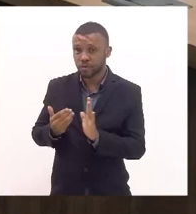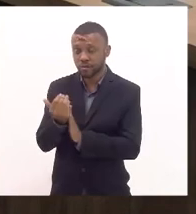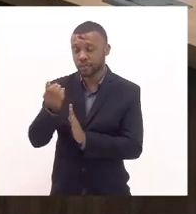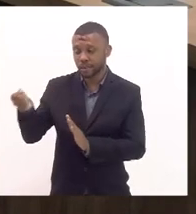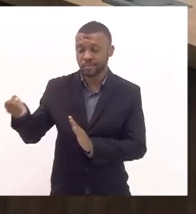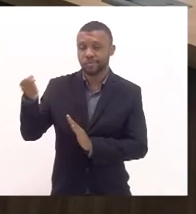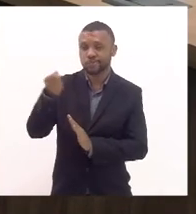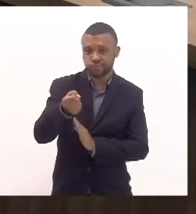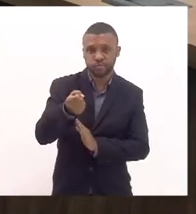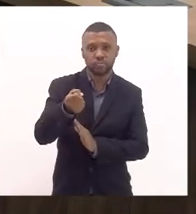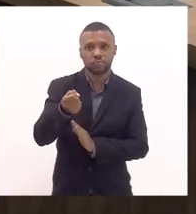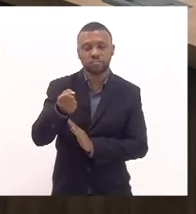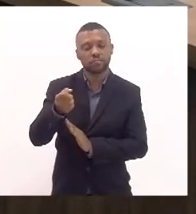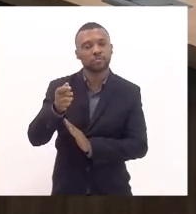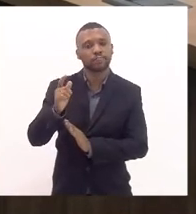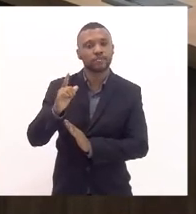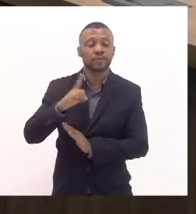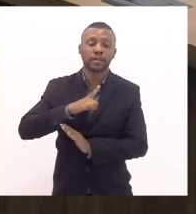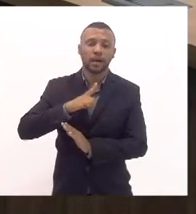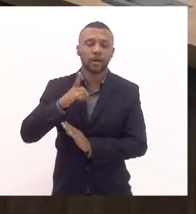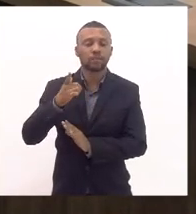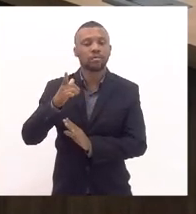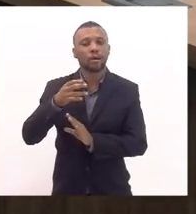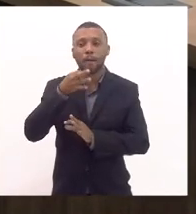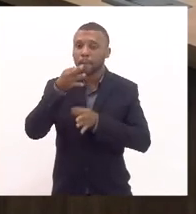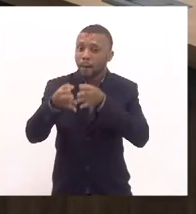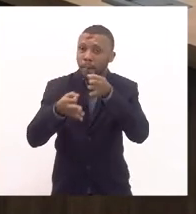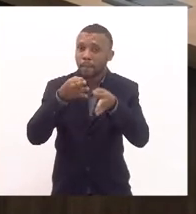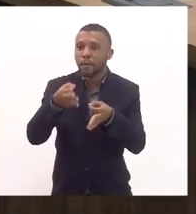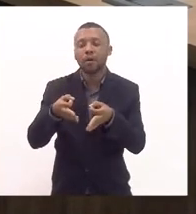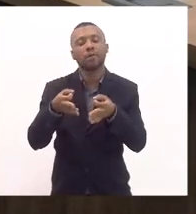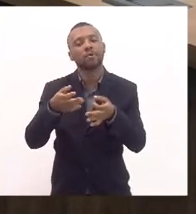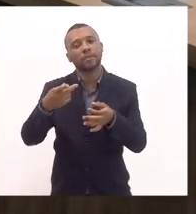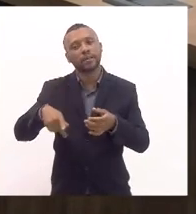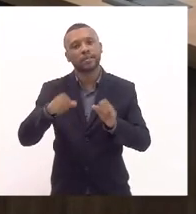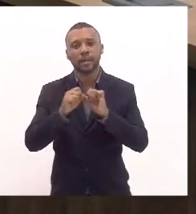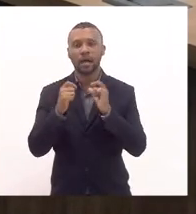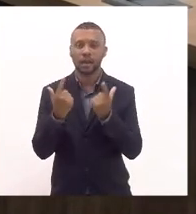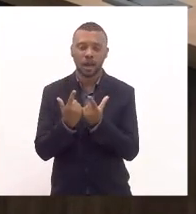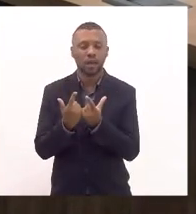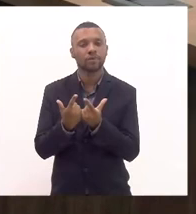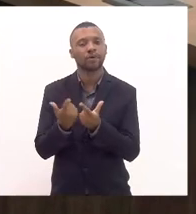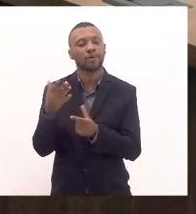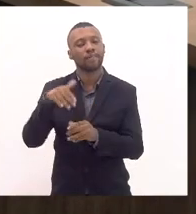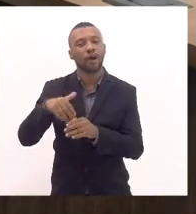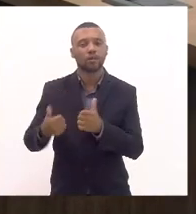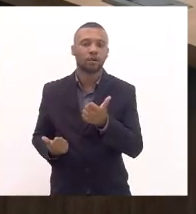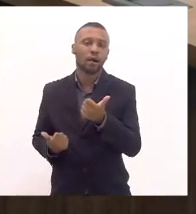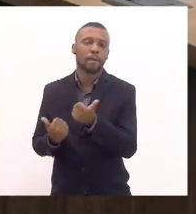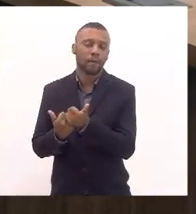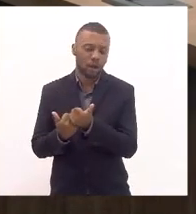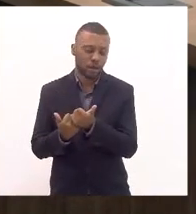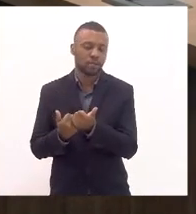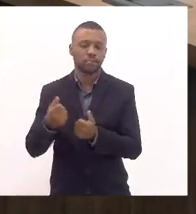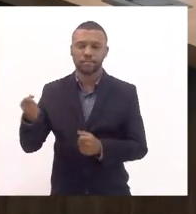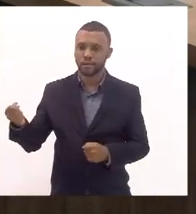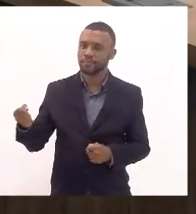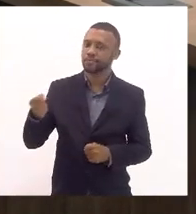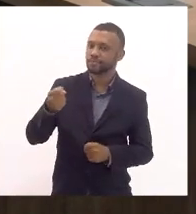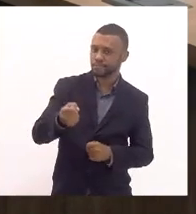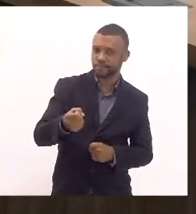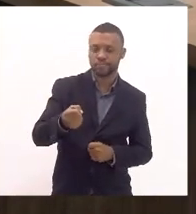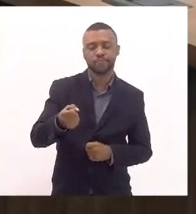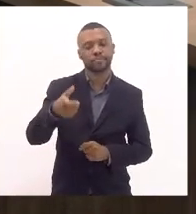e levando aqui essas considerações dessa casa parlamentar Eu voto favorável pela recondução